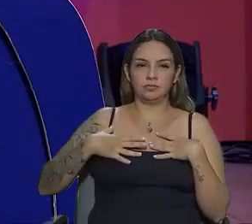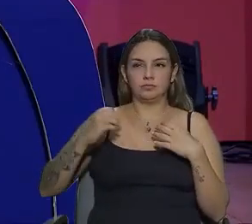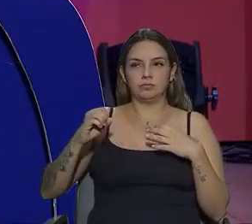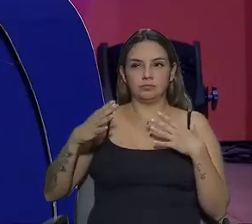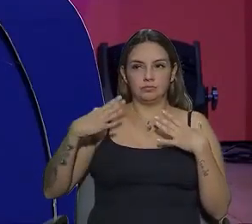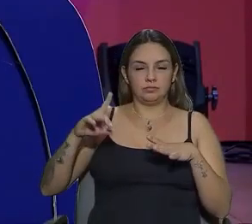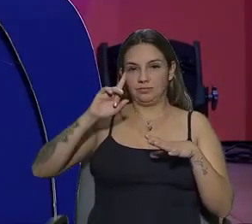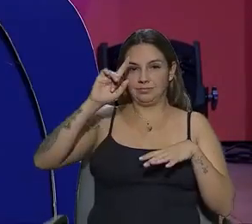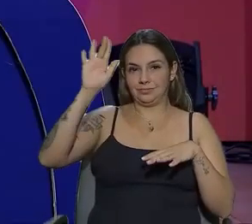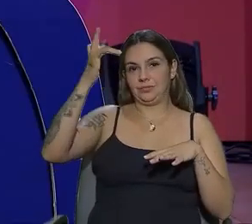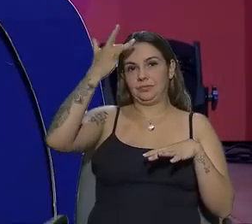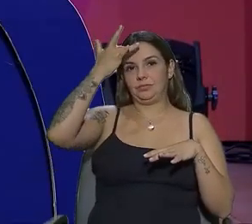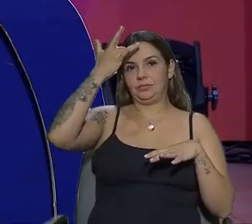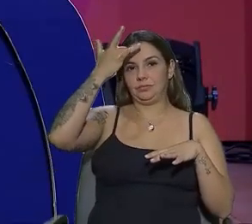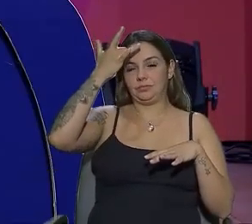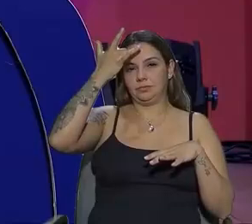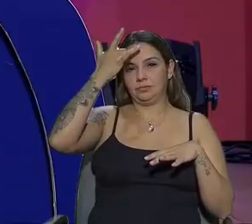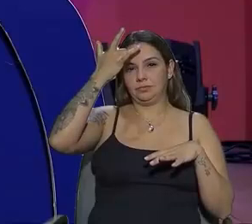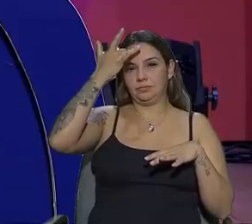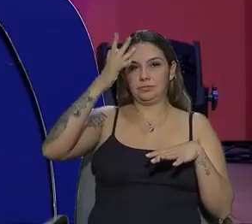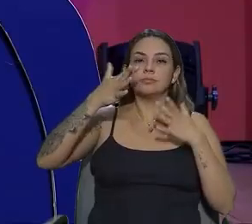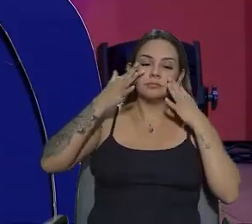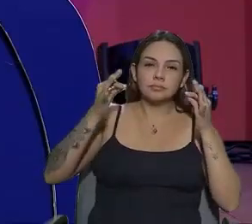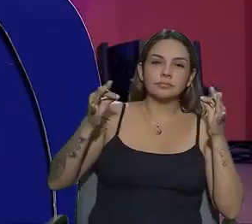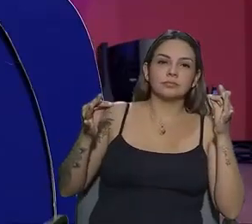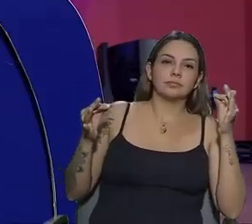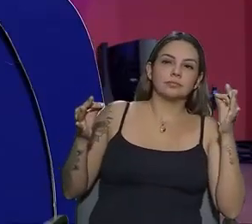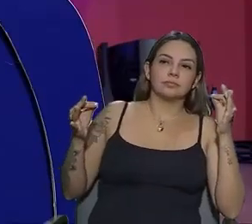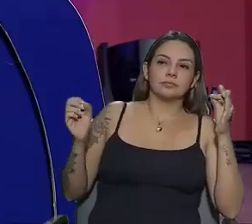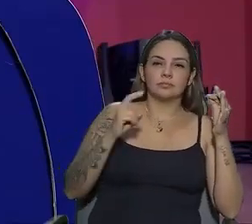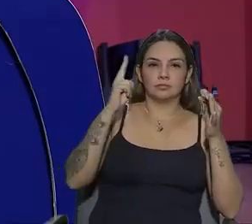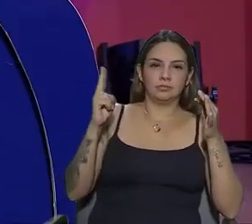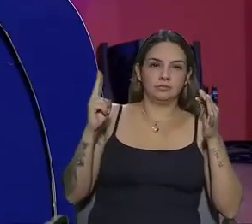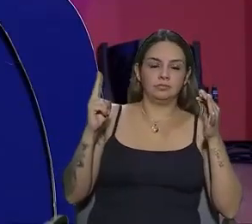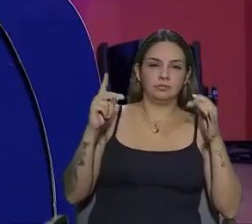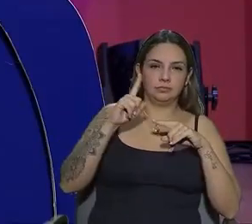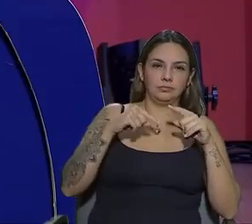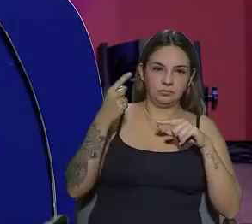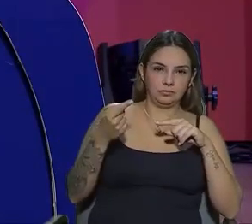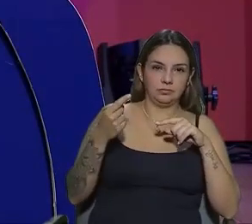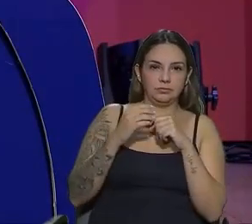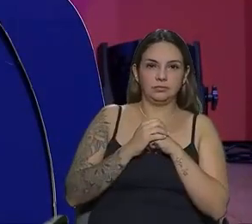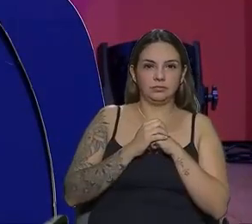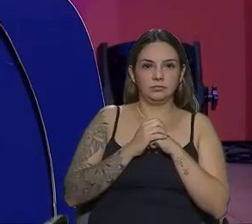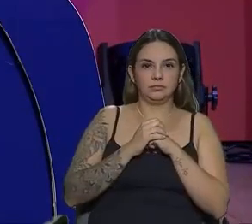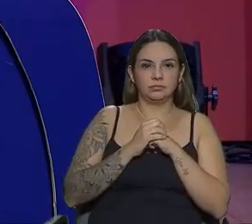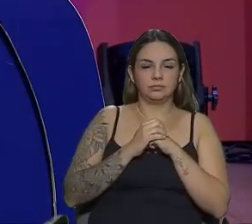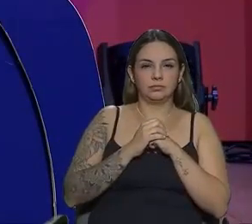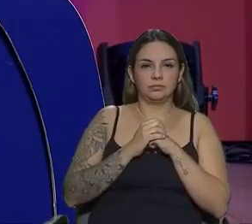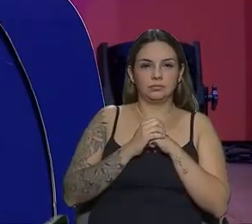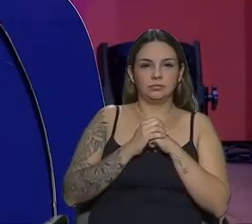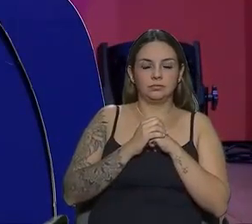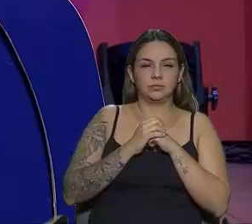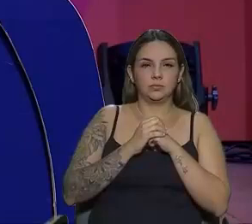pode registrar, mas não haverá um registro que vá chamar a sua atenção ou vai se atualizar depois, num segundo momento.